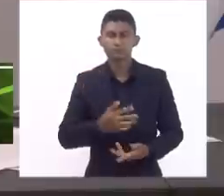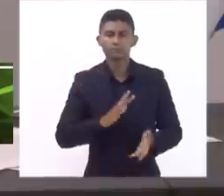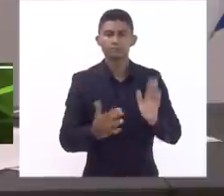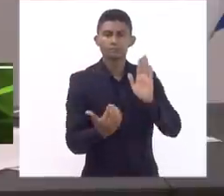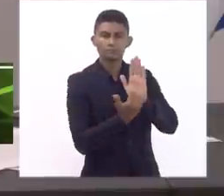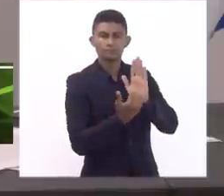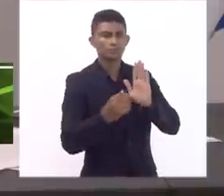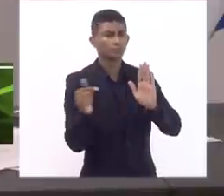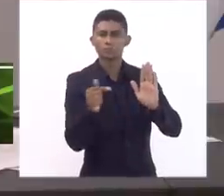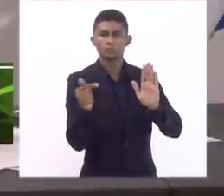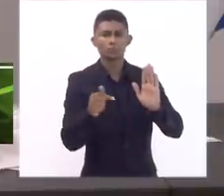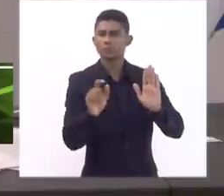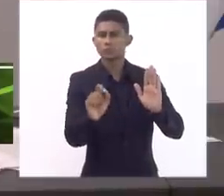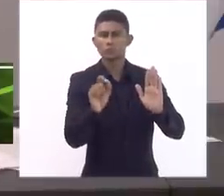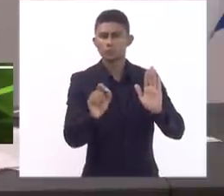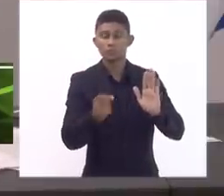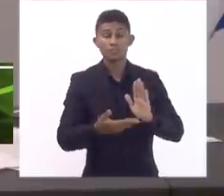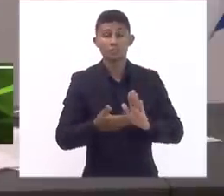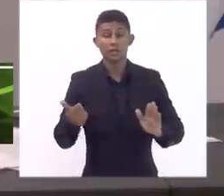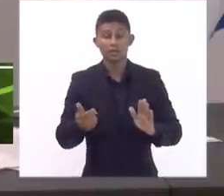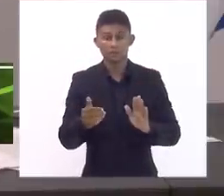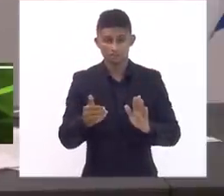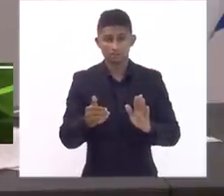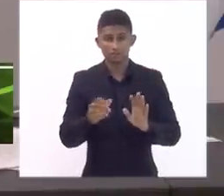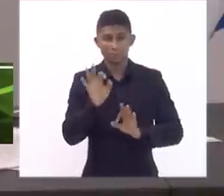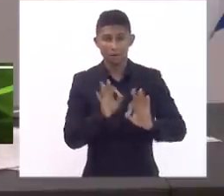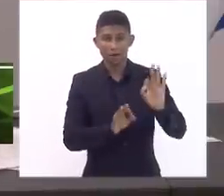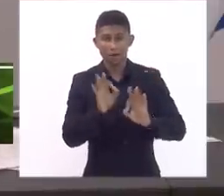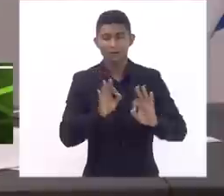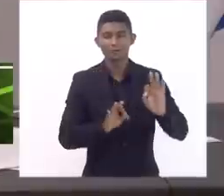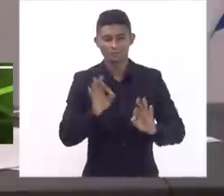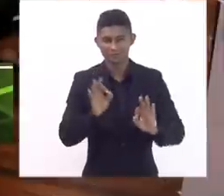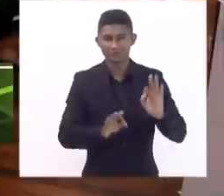é retirar, porque é o plano dos cargos e salários.